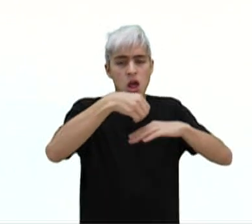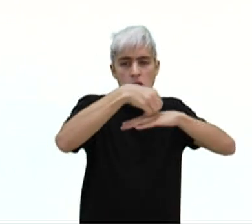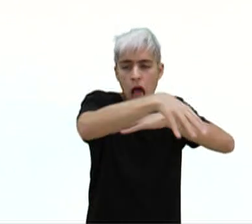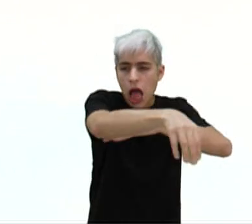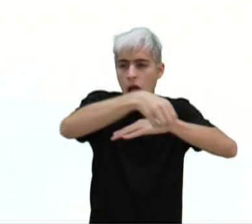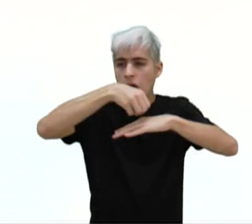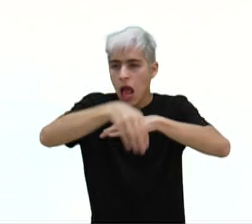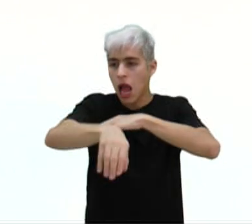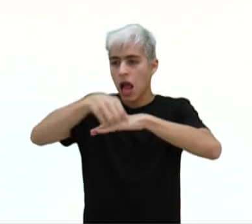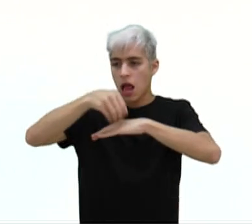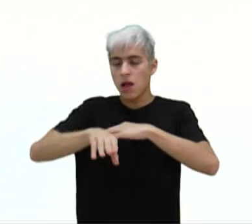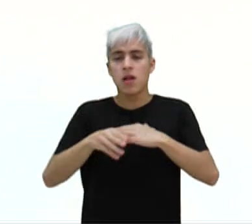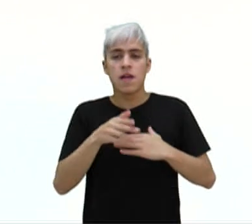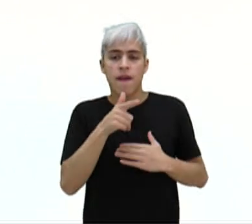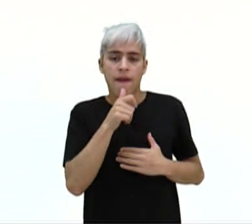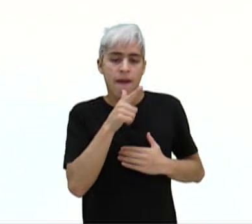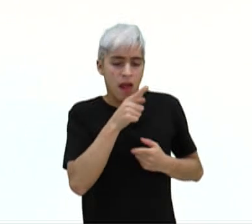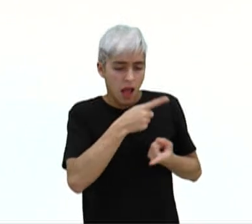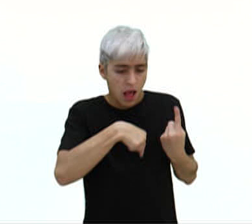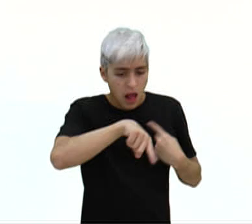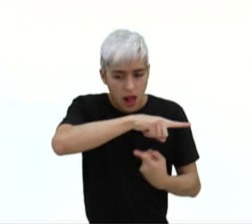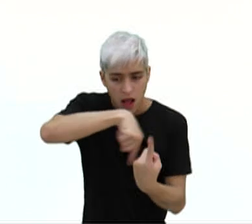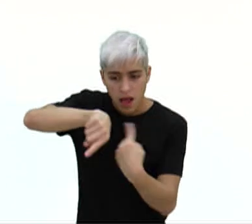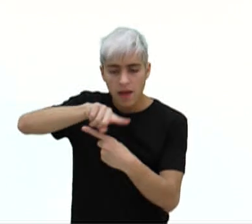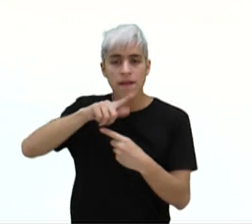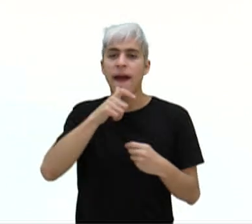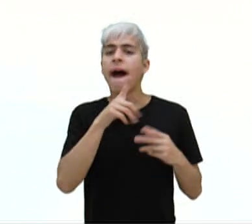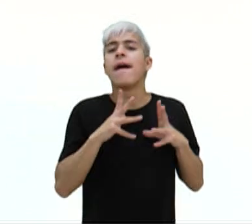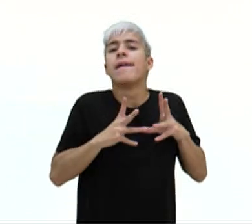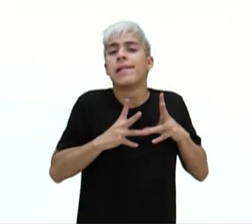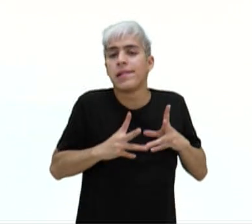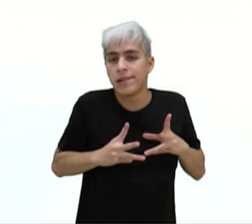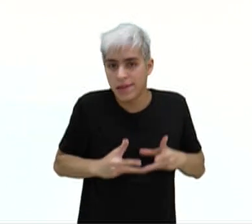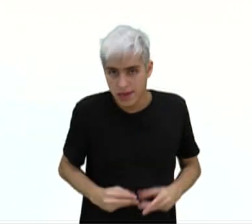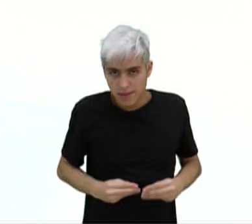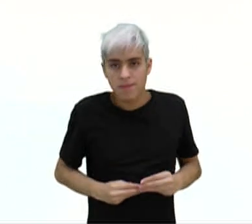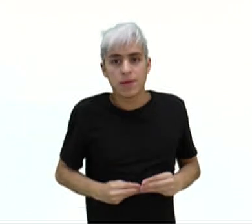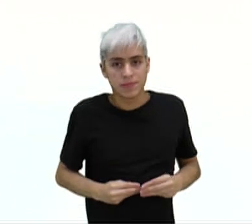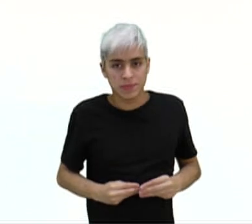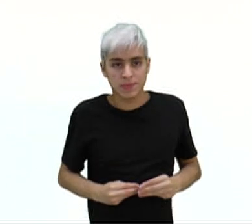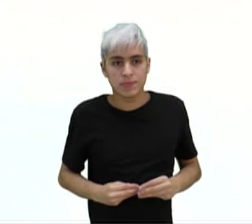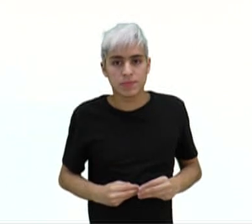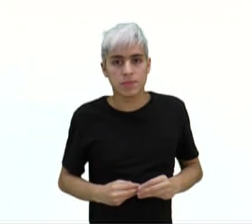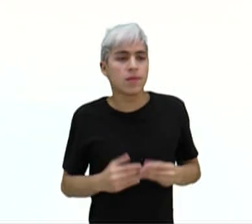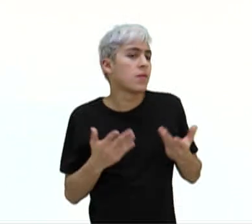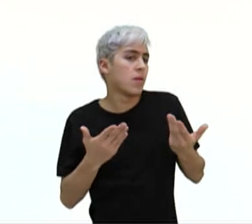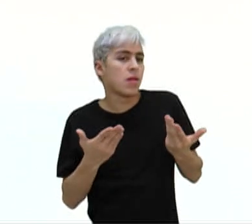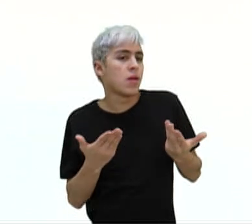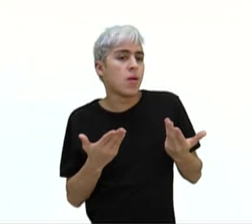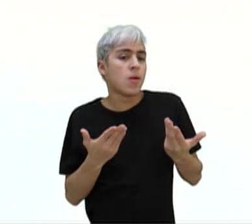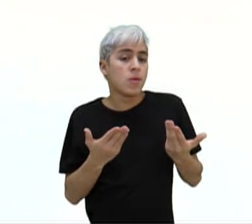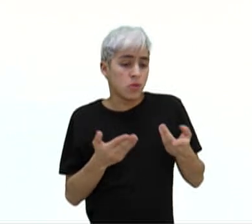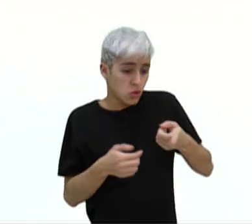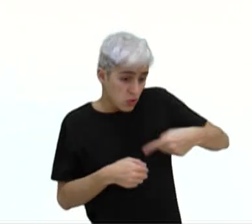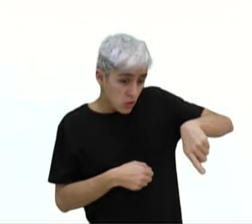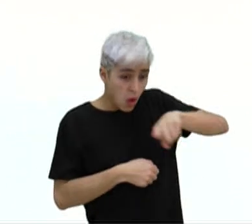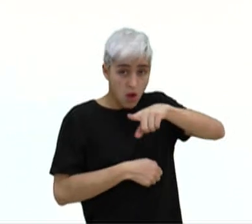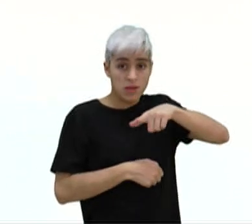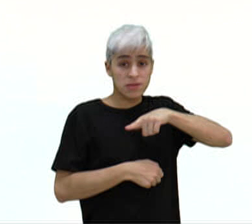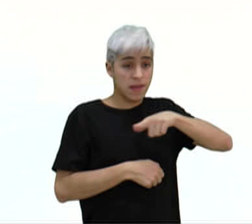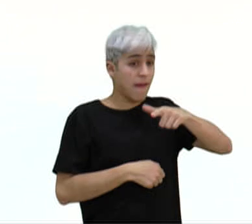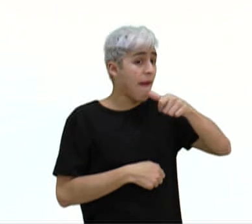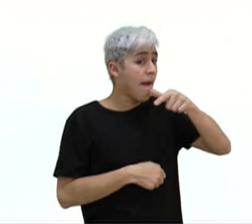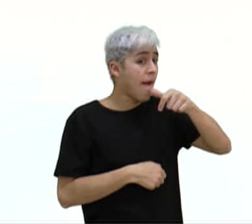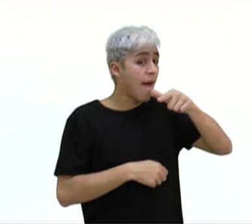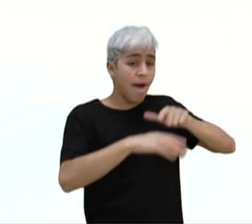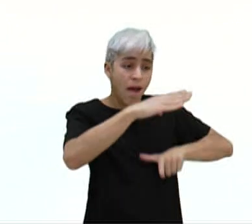falamos de abastecimento de água, nós estamos falando de água tratada. Então, nós estamos falando de quanto nós temos distribuído